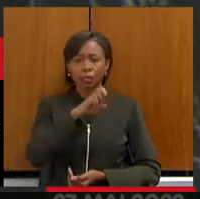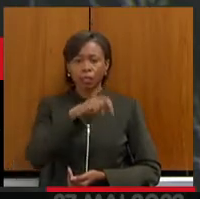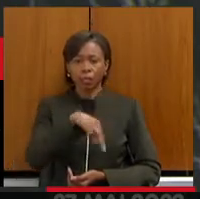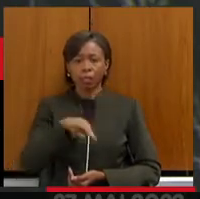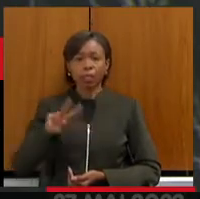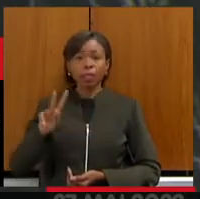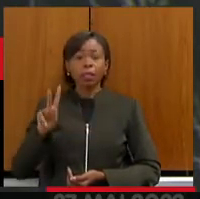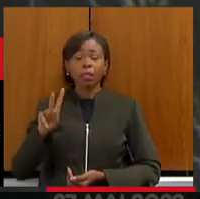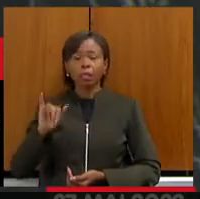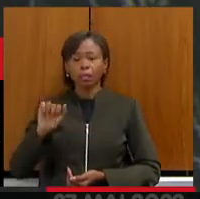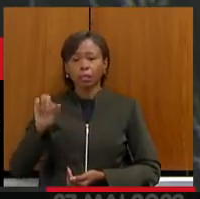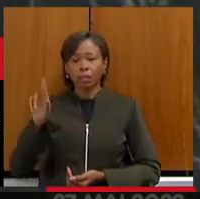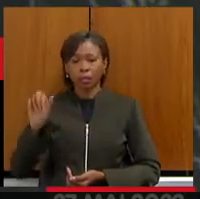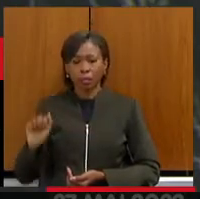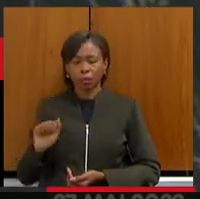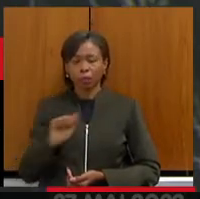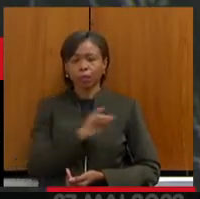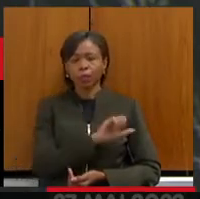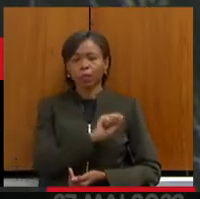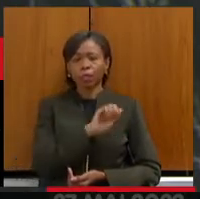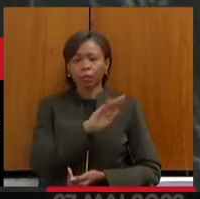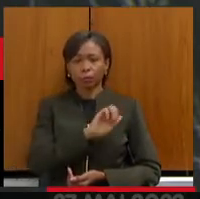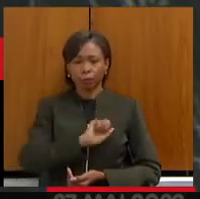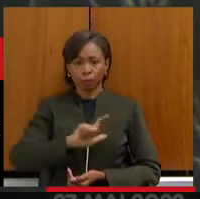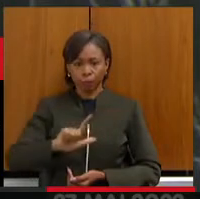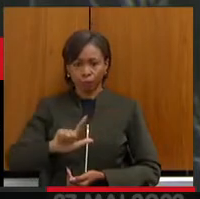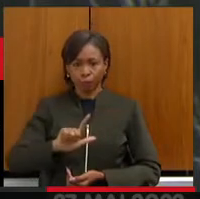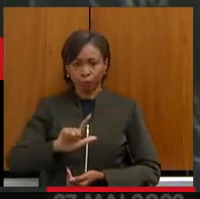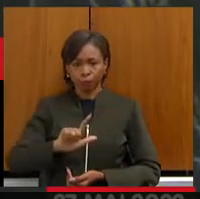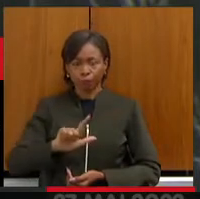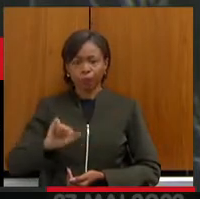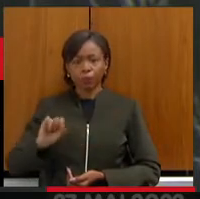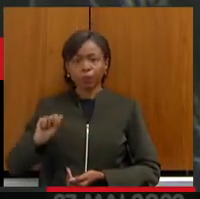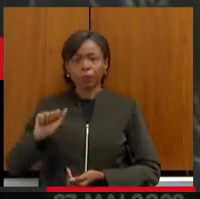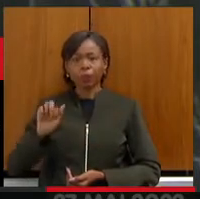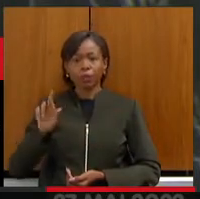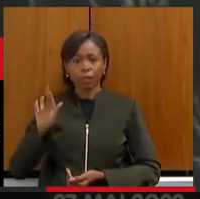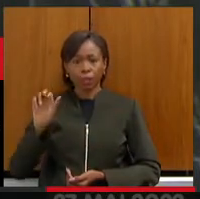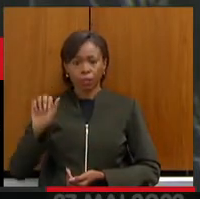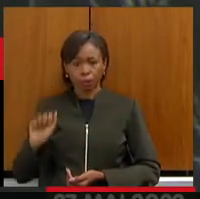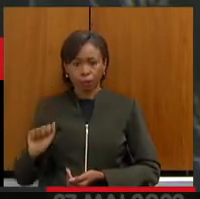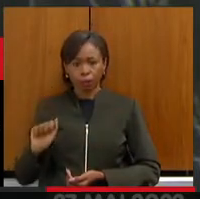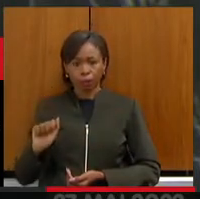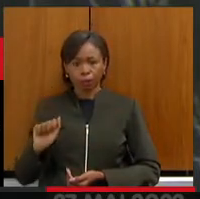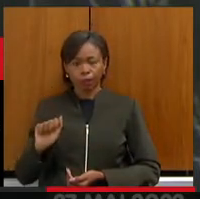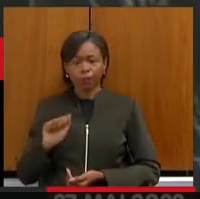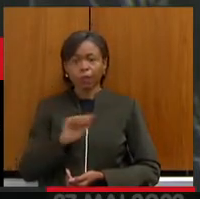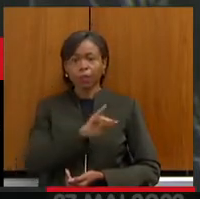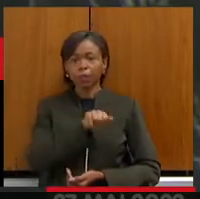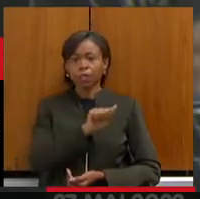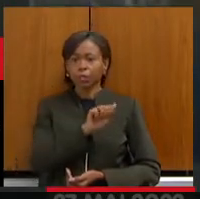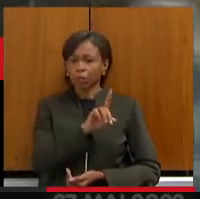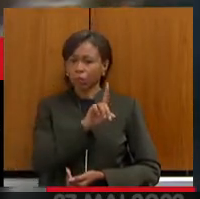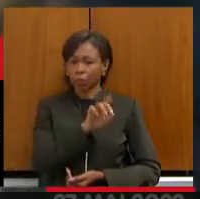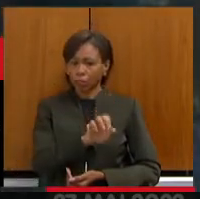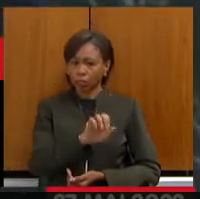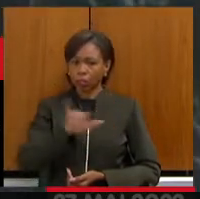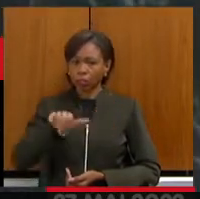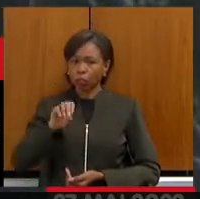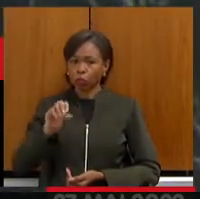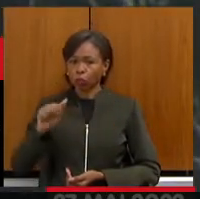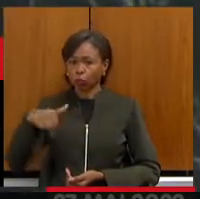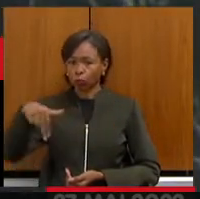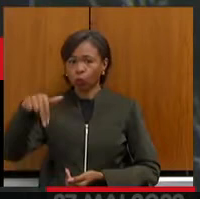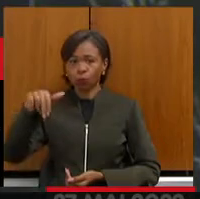Pimentel Isabel Cristina de Lima Lisboa Isaura Madalena Jade Joana